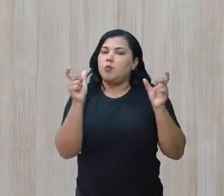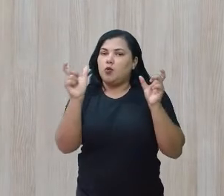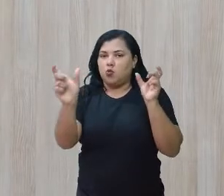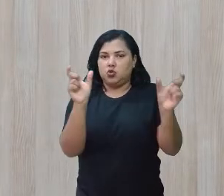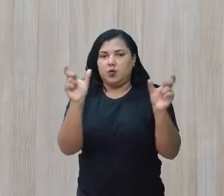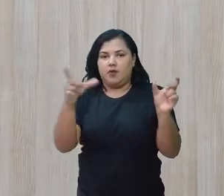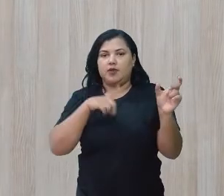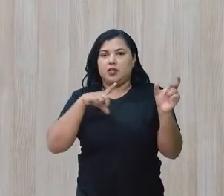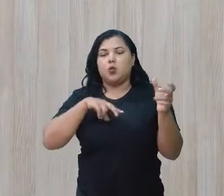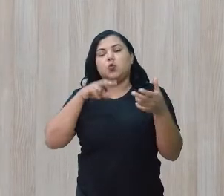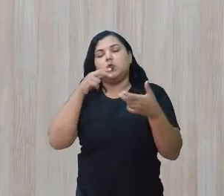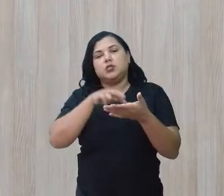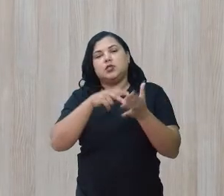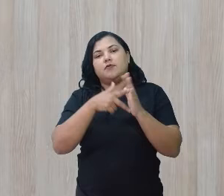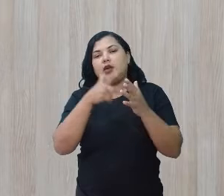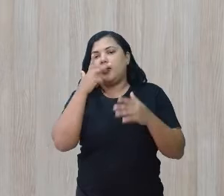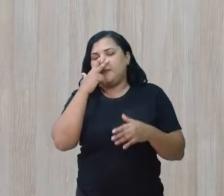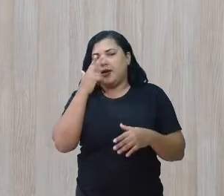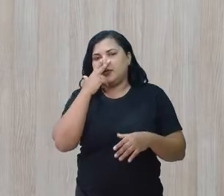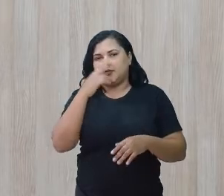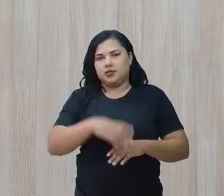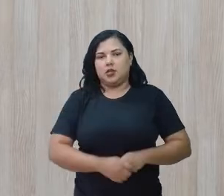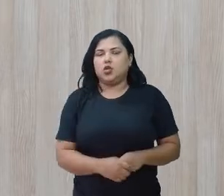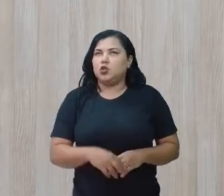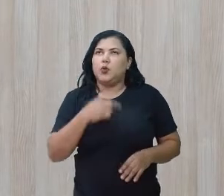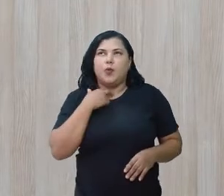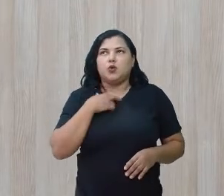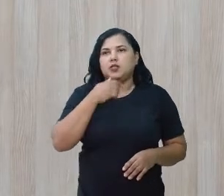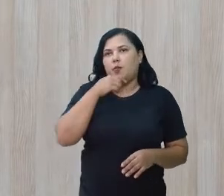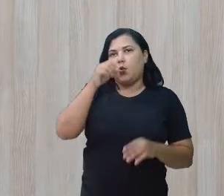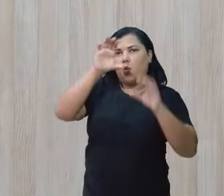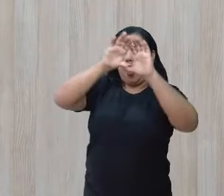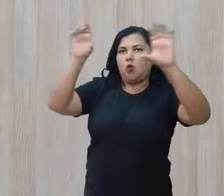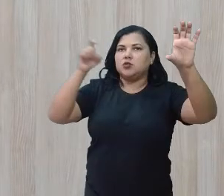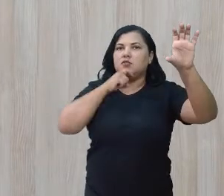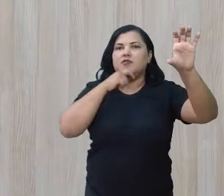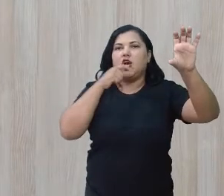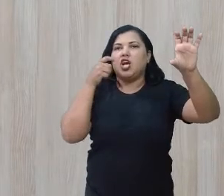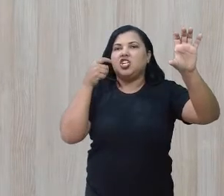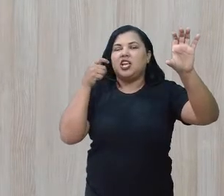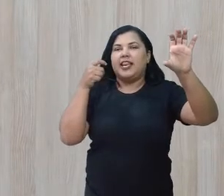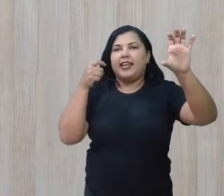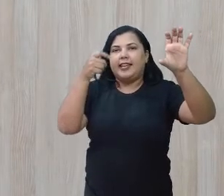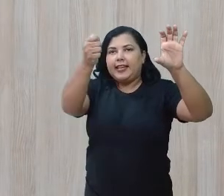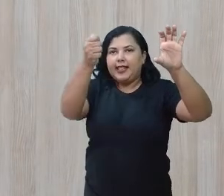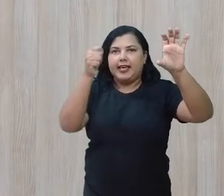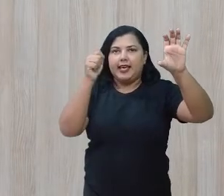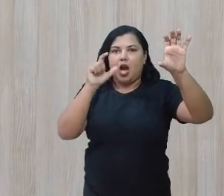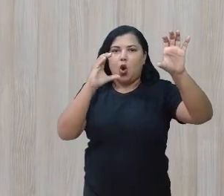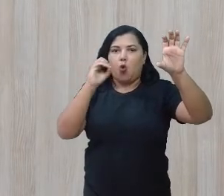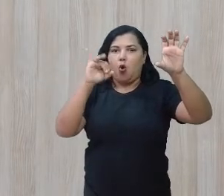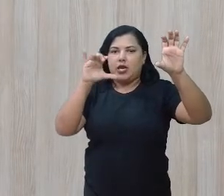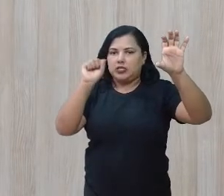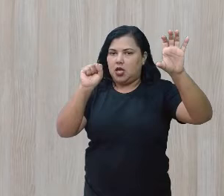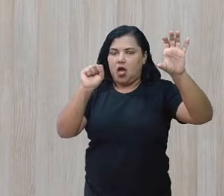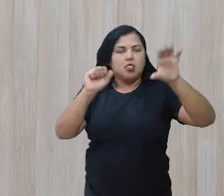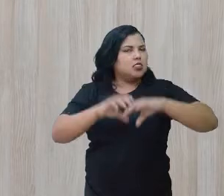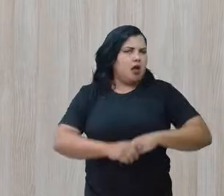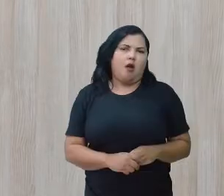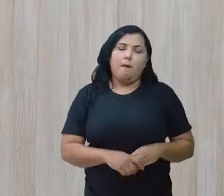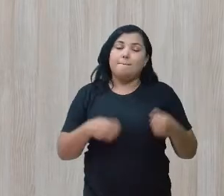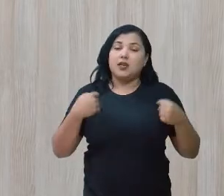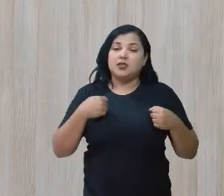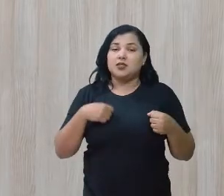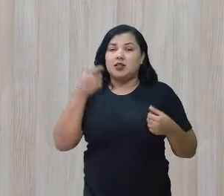sobre o ar-condicionado, eu não posso dizer desliga essa coisa ou liga essa coisa. Eu preciso dizer ligue o ar-condicionado, desligue